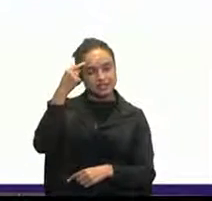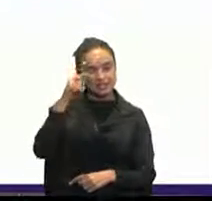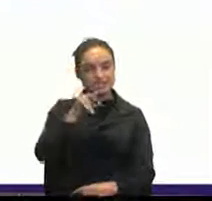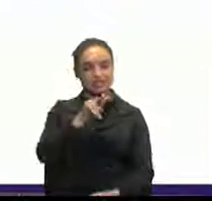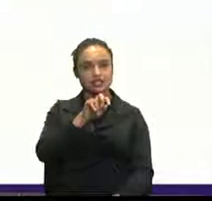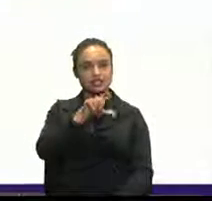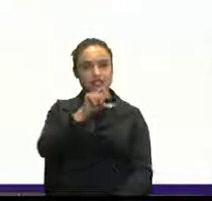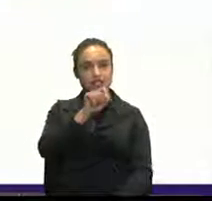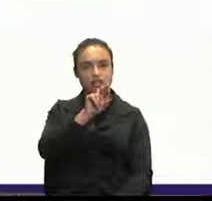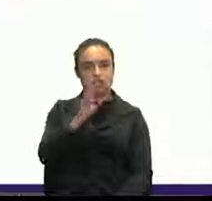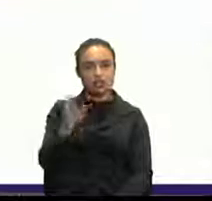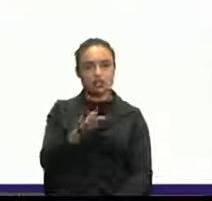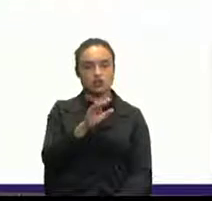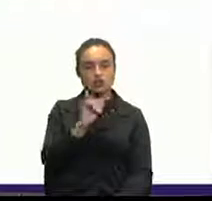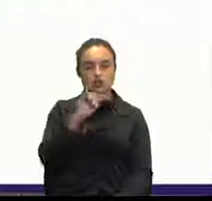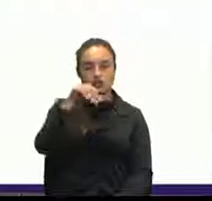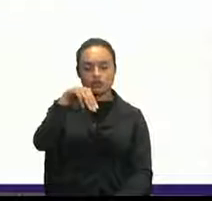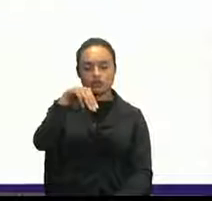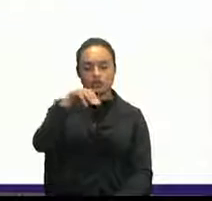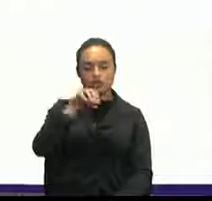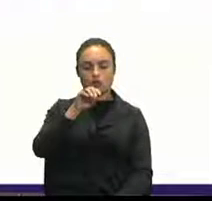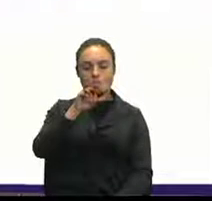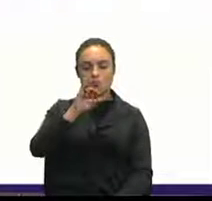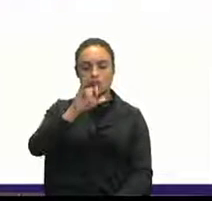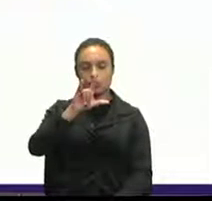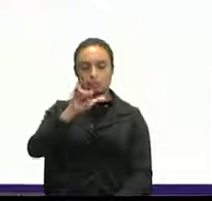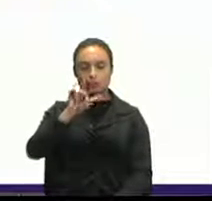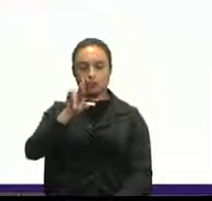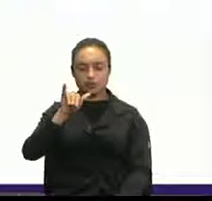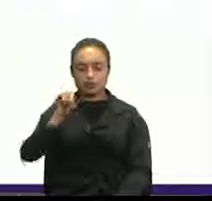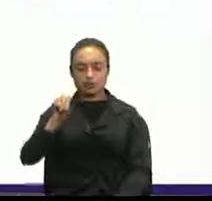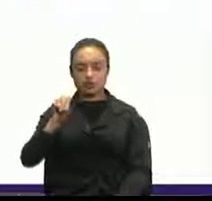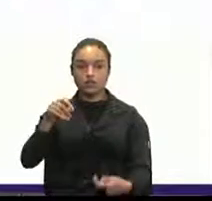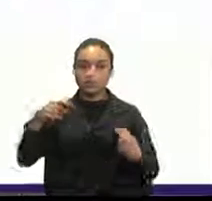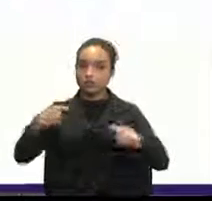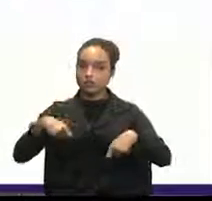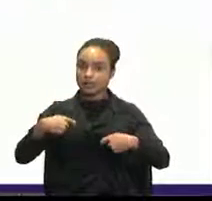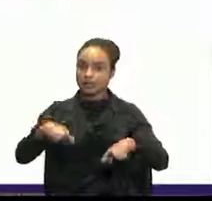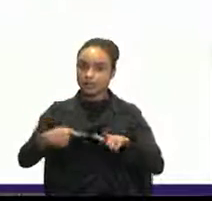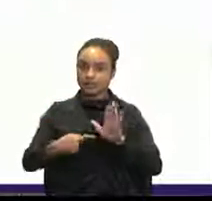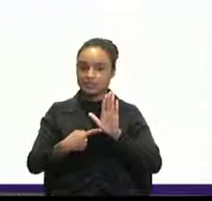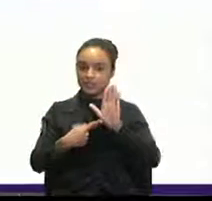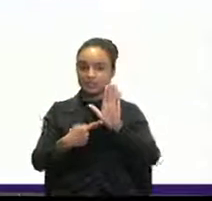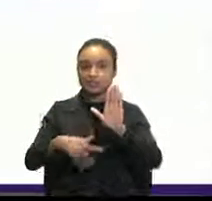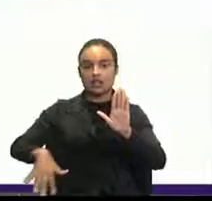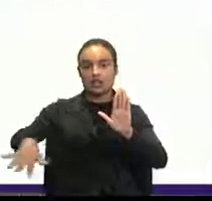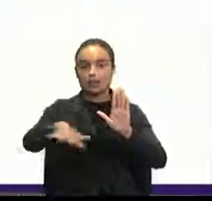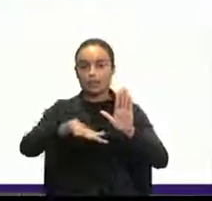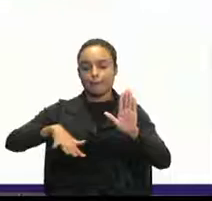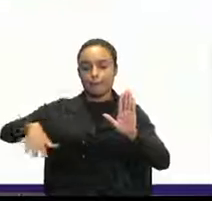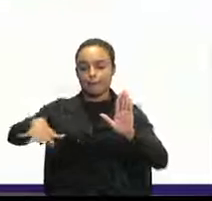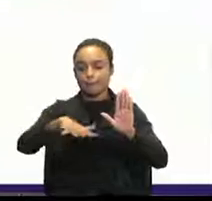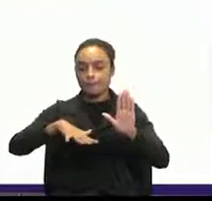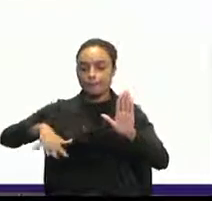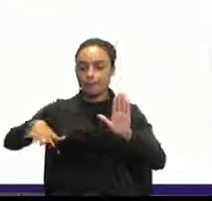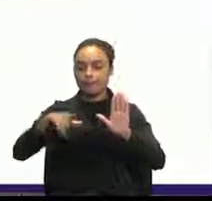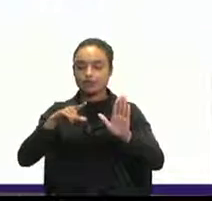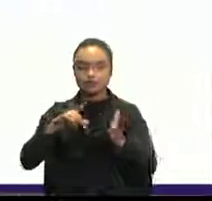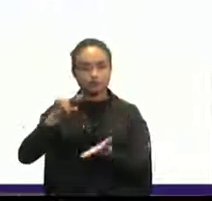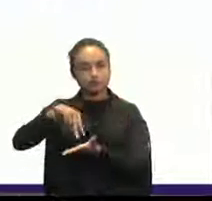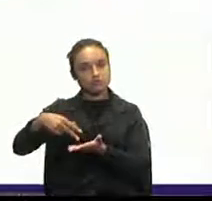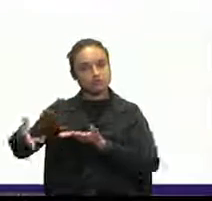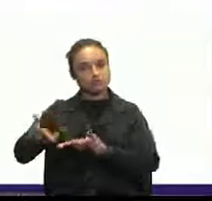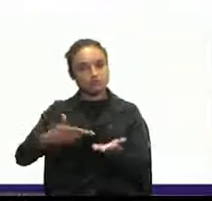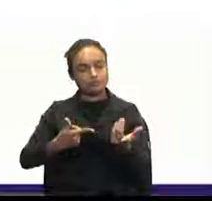precisa ser ofertado publicamente para toda a coletividade é que gere direito de participação ou remuneração